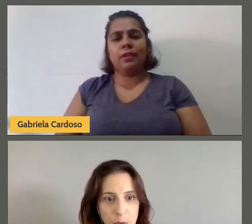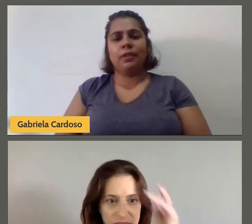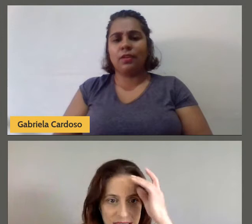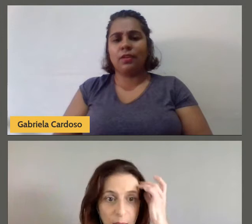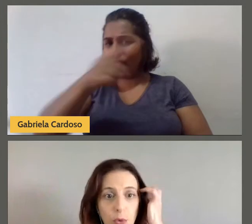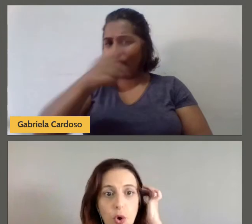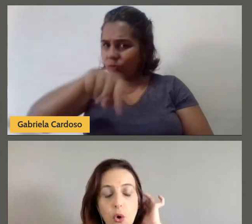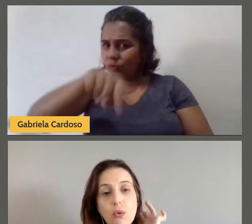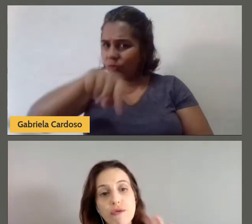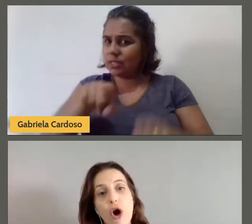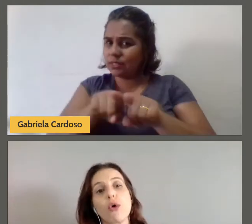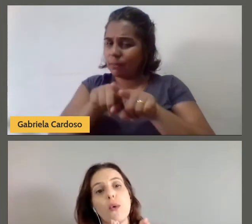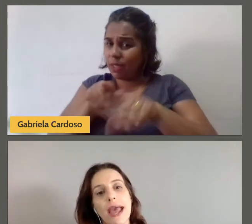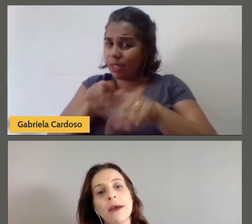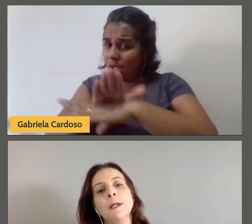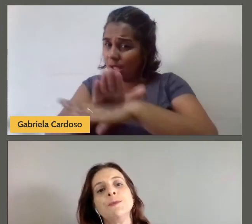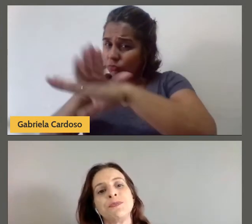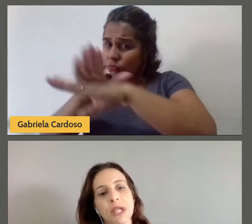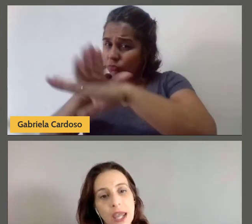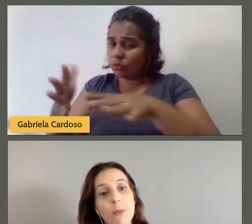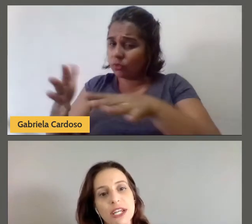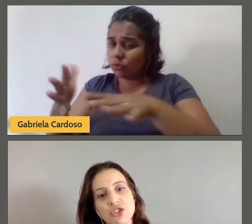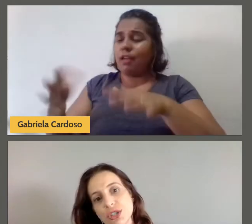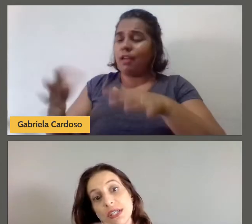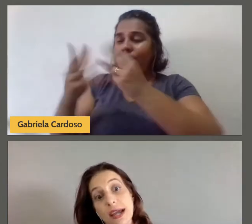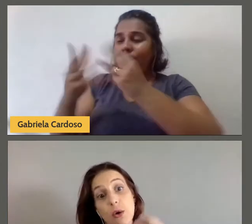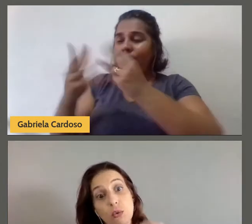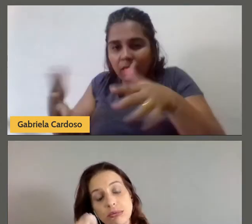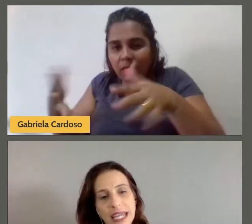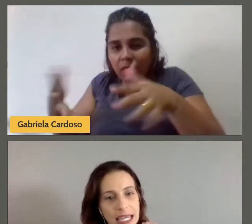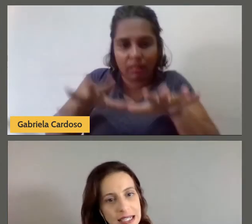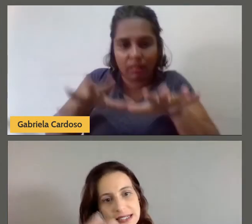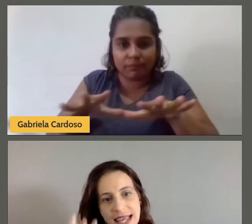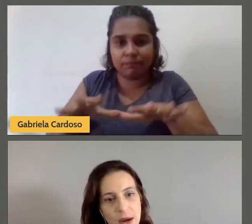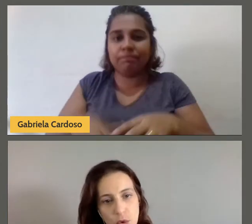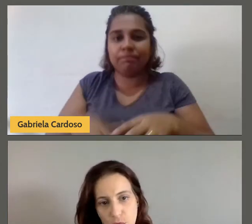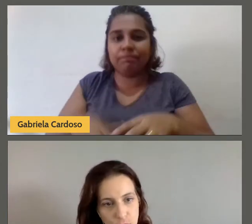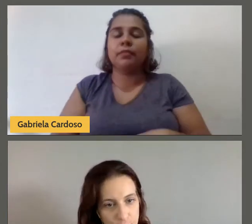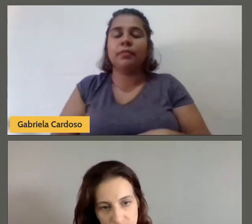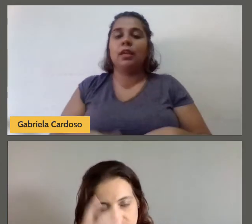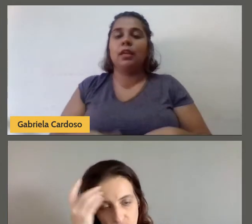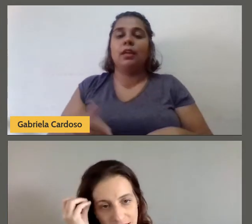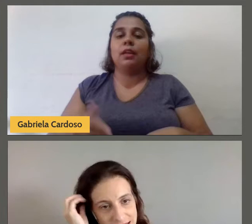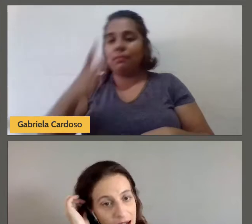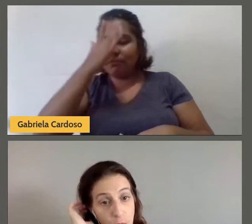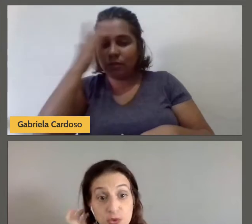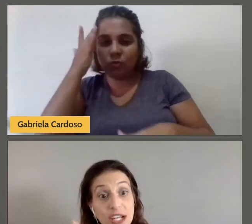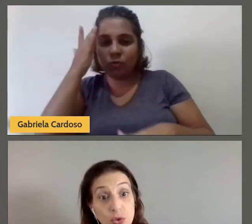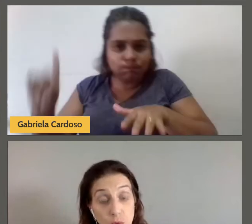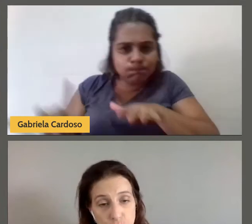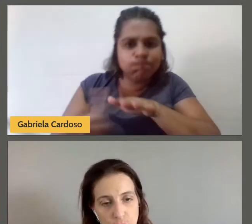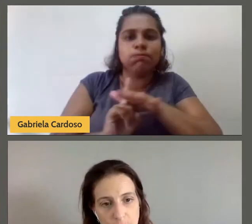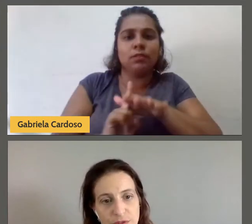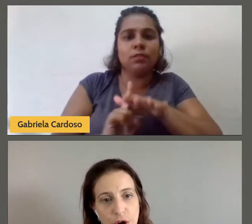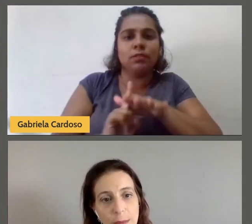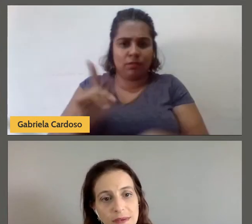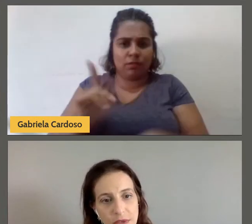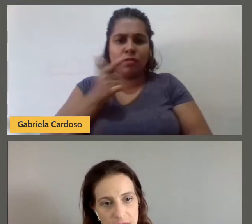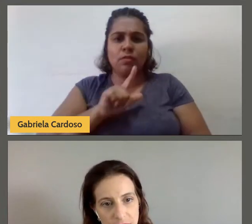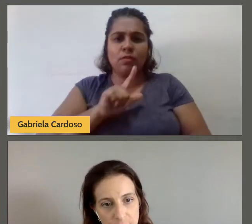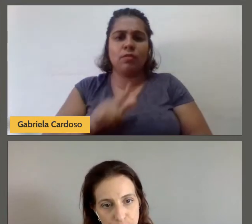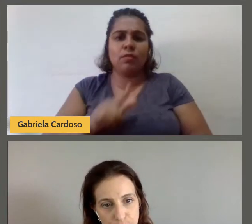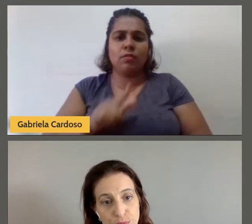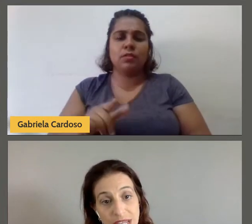família, por exemplo, ou o foco é realmente que um deles, né, ou o casal, ou os adultos, de alguma